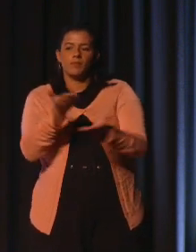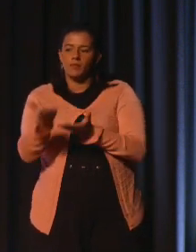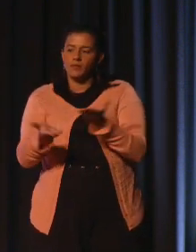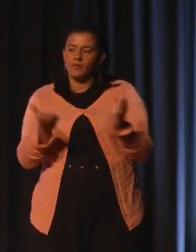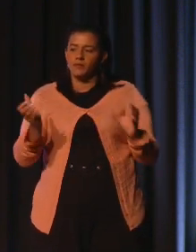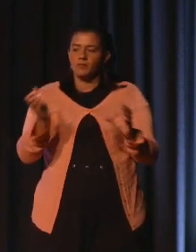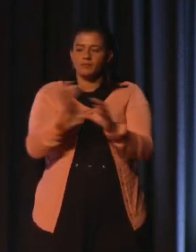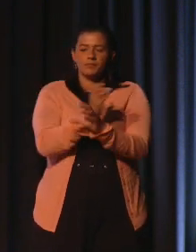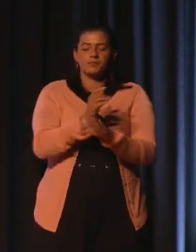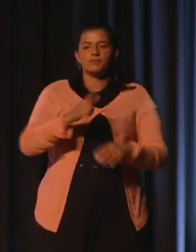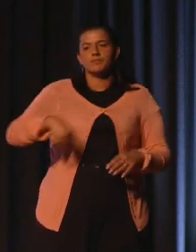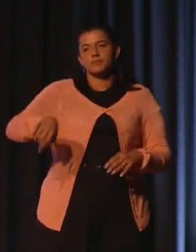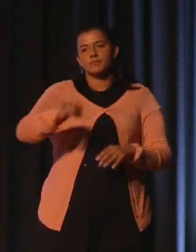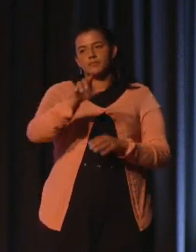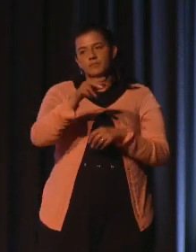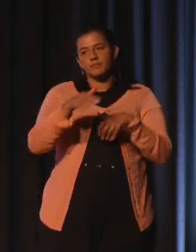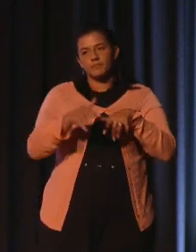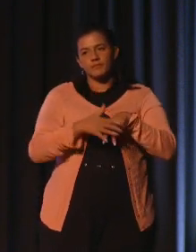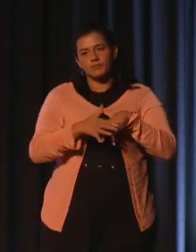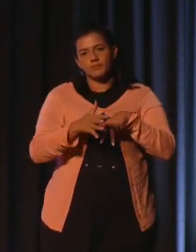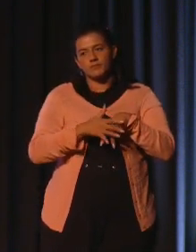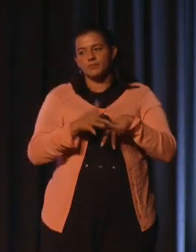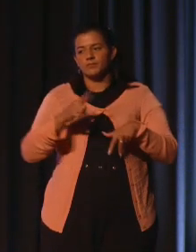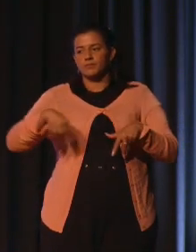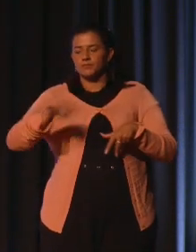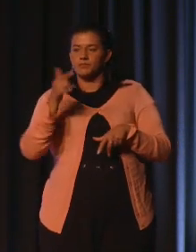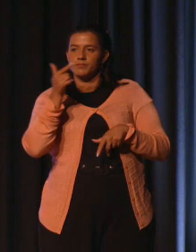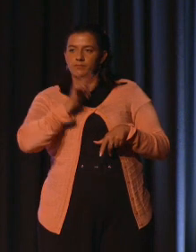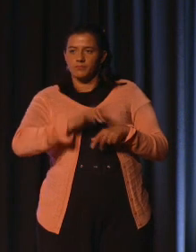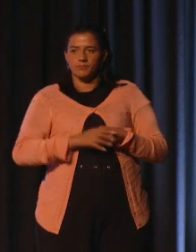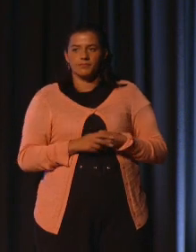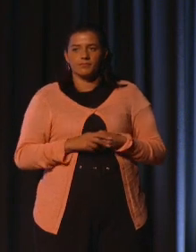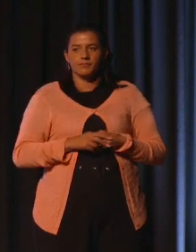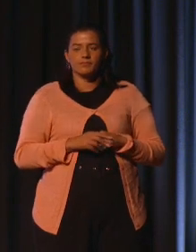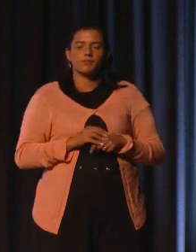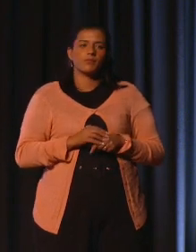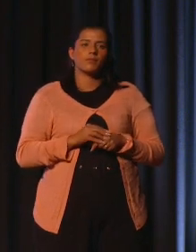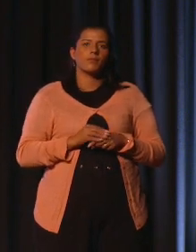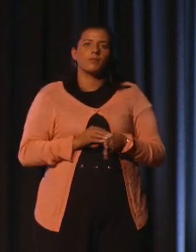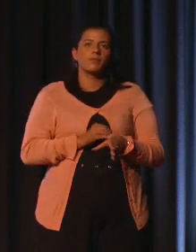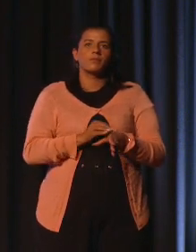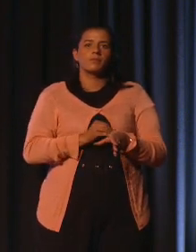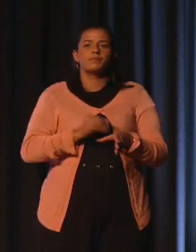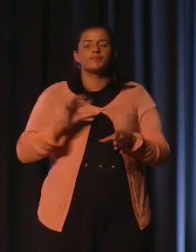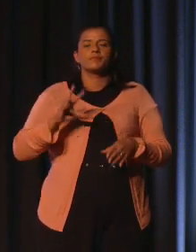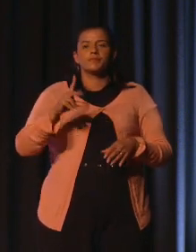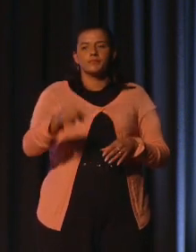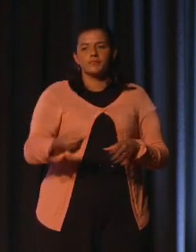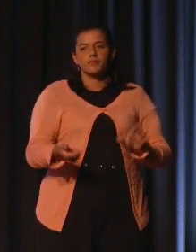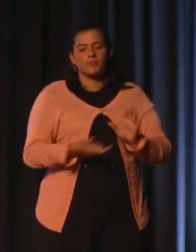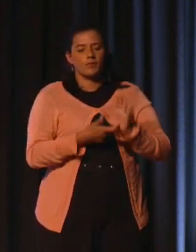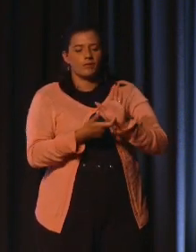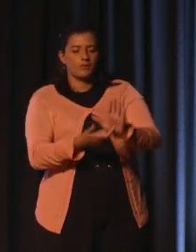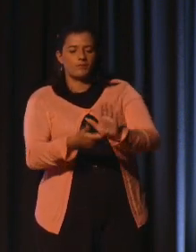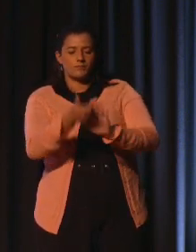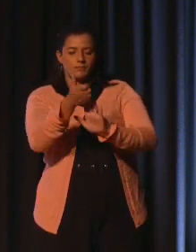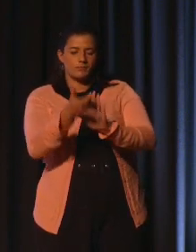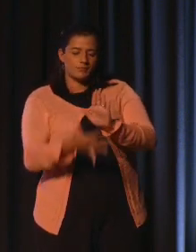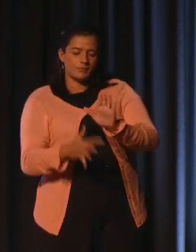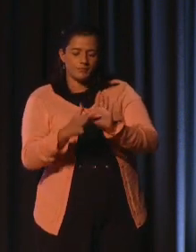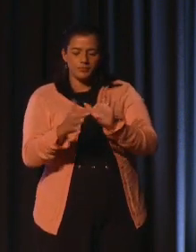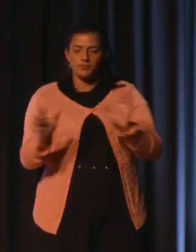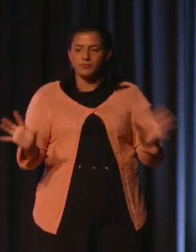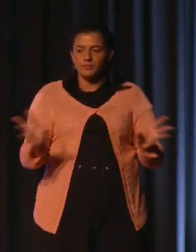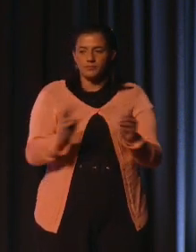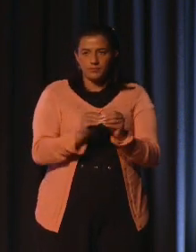nossos pacientes eles possam ter lá dentro do Hemocentro? Então, isso tudo, né, o que eu vou trazer para vocês, está tudo escrito numa resolução